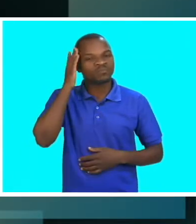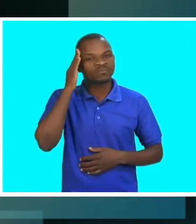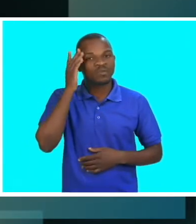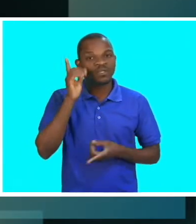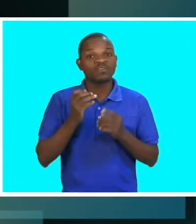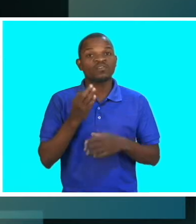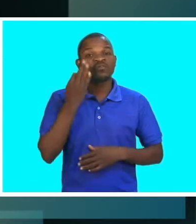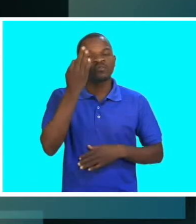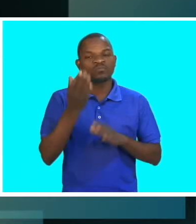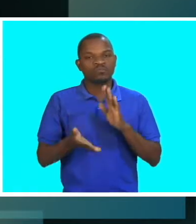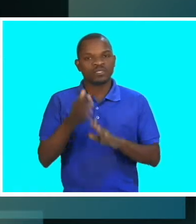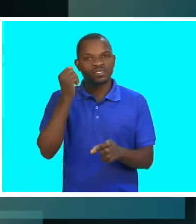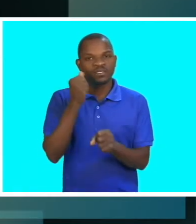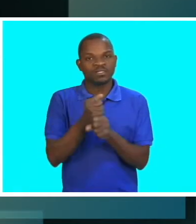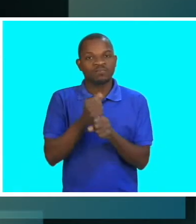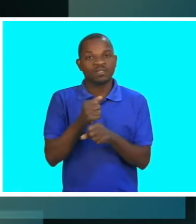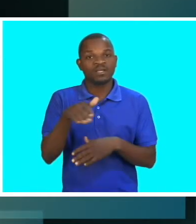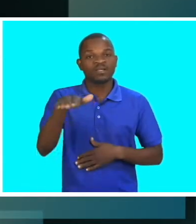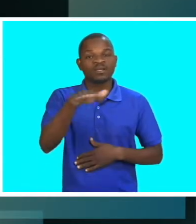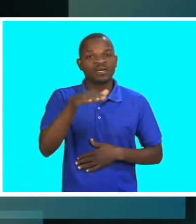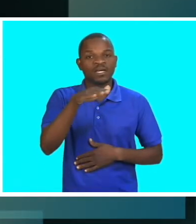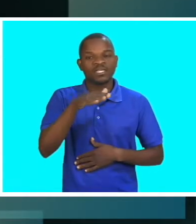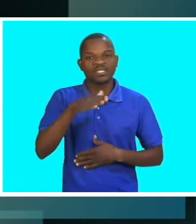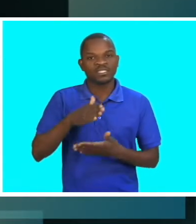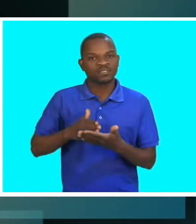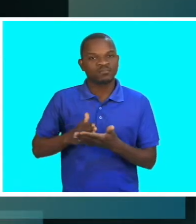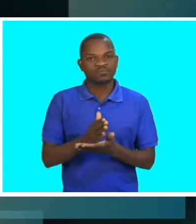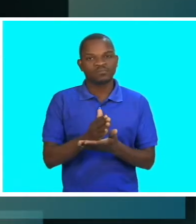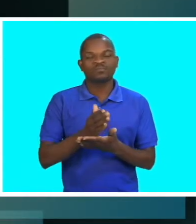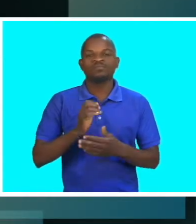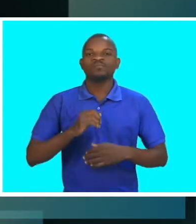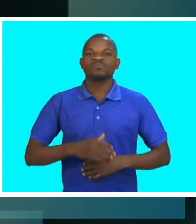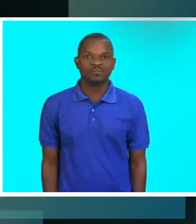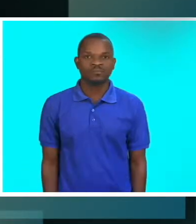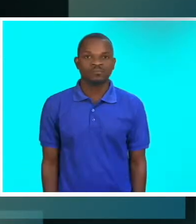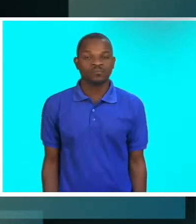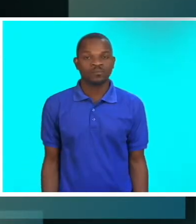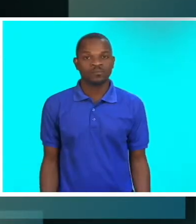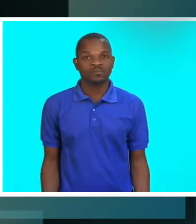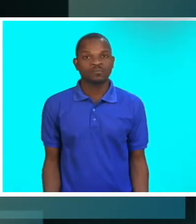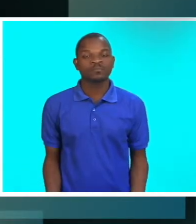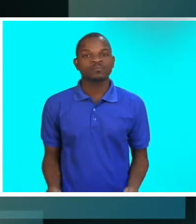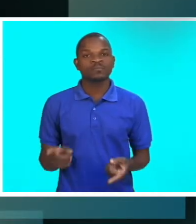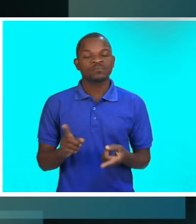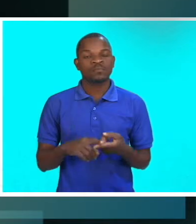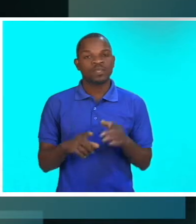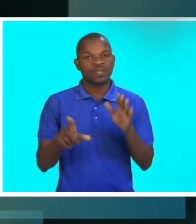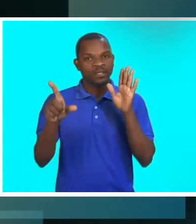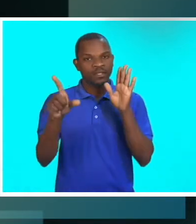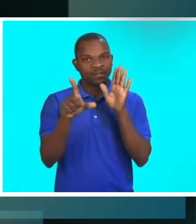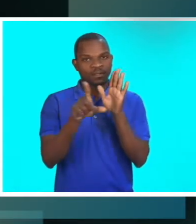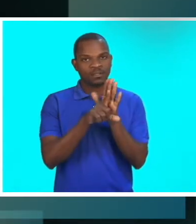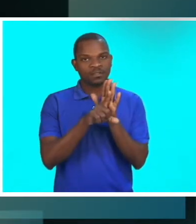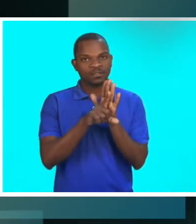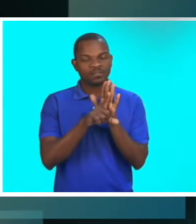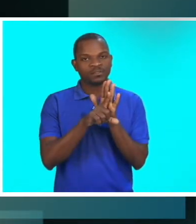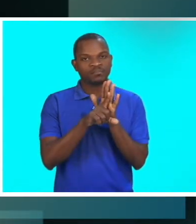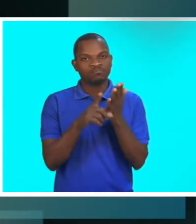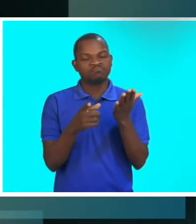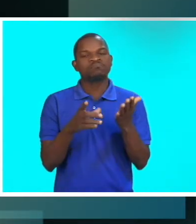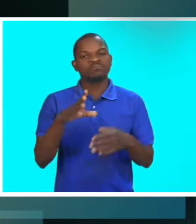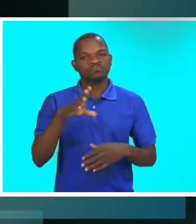sonho de um dia poder trabalhar com a área de direito sem chance eles